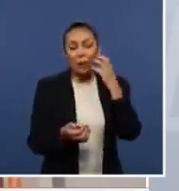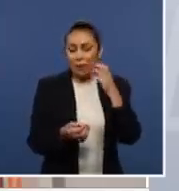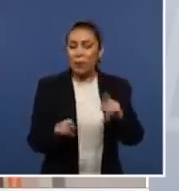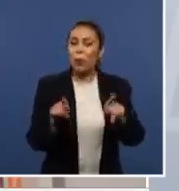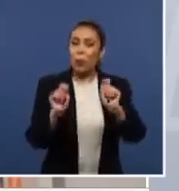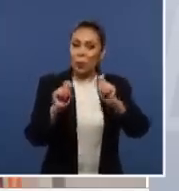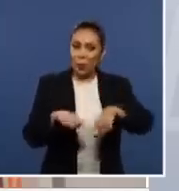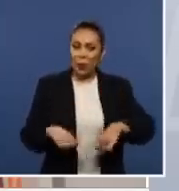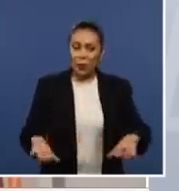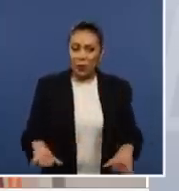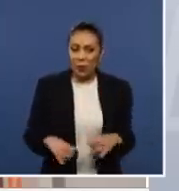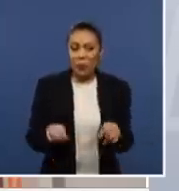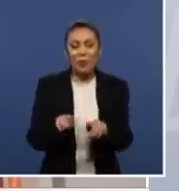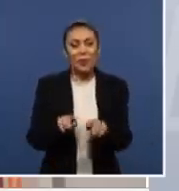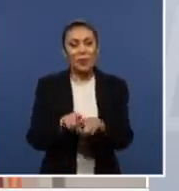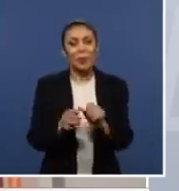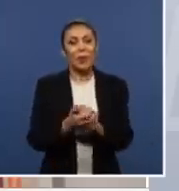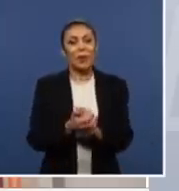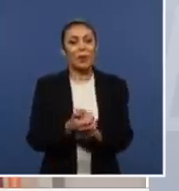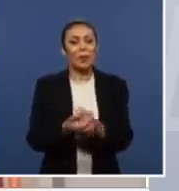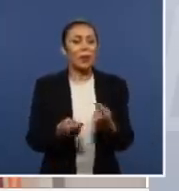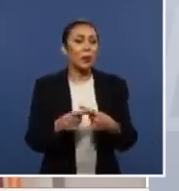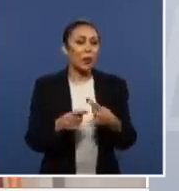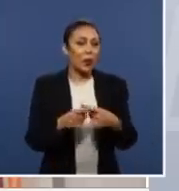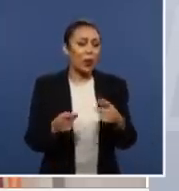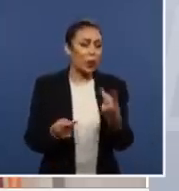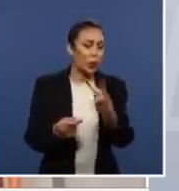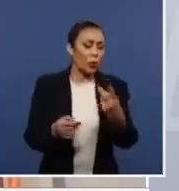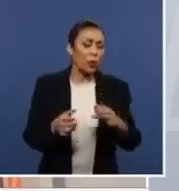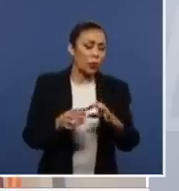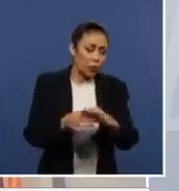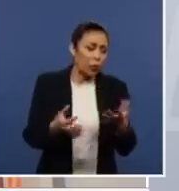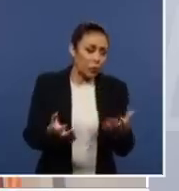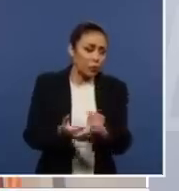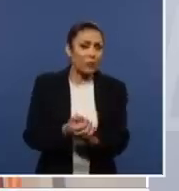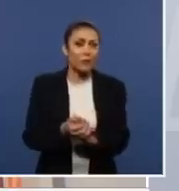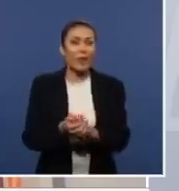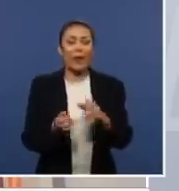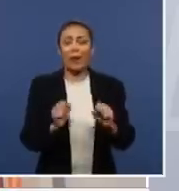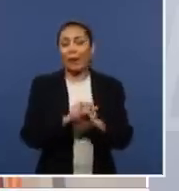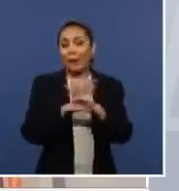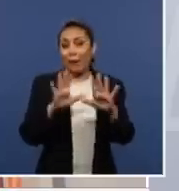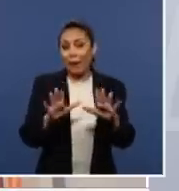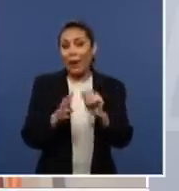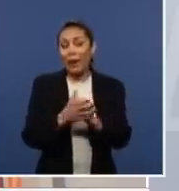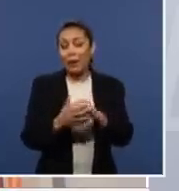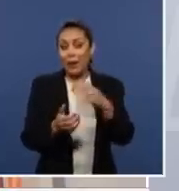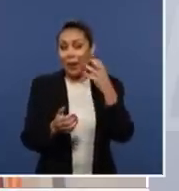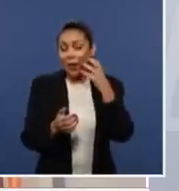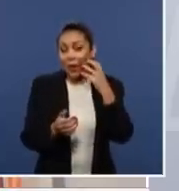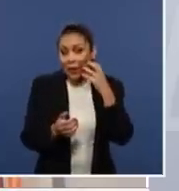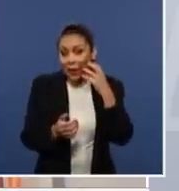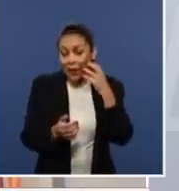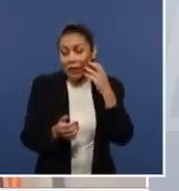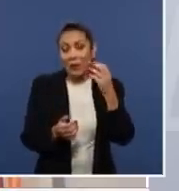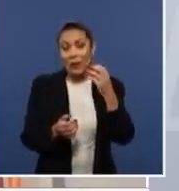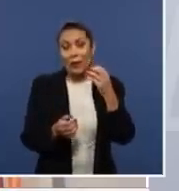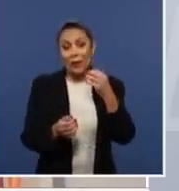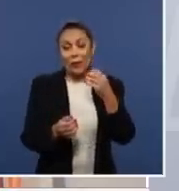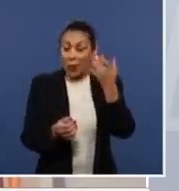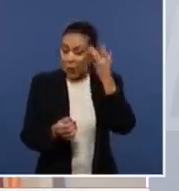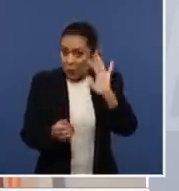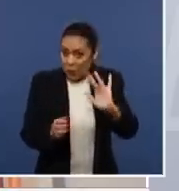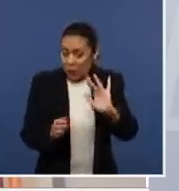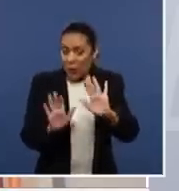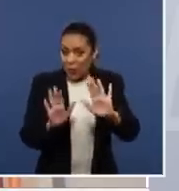Freitas. sobra. Ele estava na claque do Tarcísio, ele não estava em outra turma, né? É óbvio que o Tarcísio, provavelmente, eu não